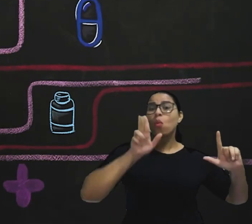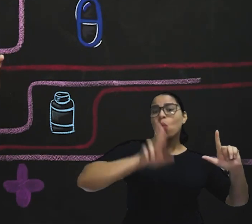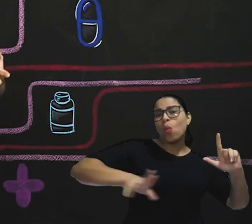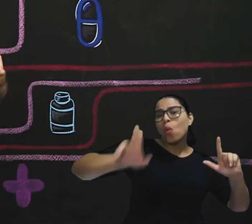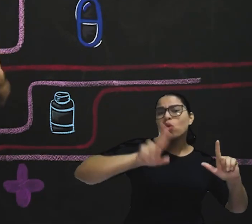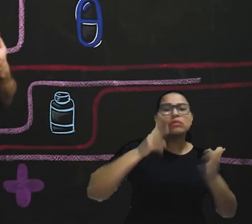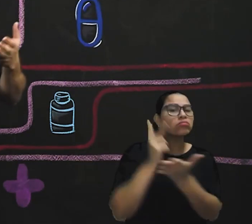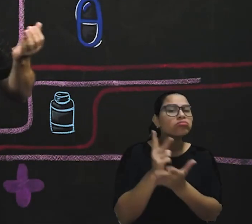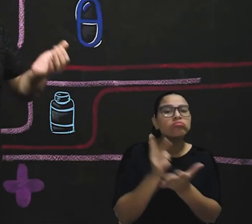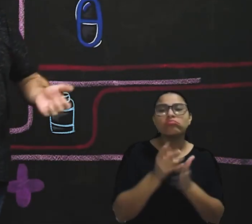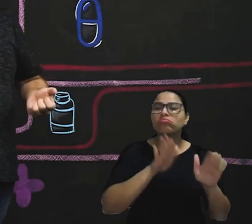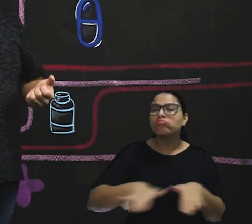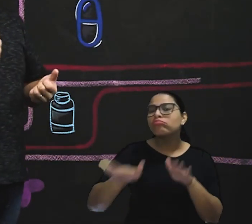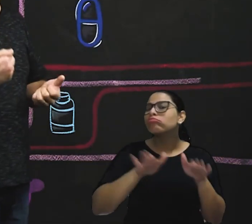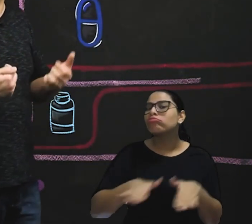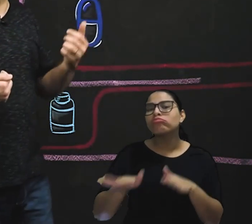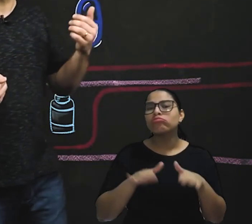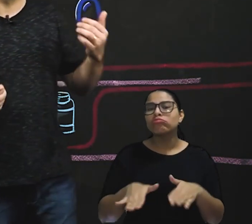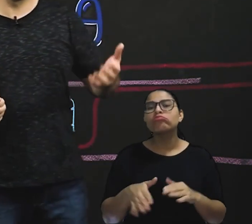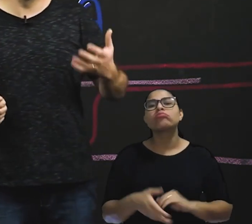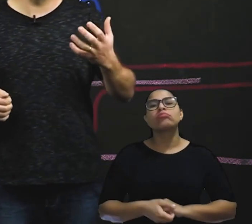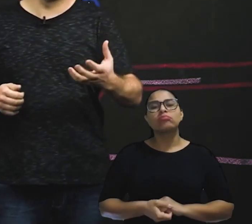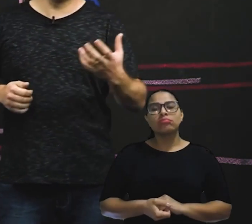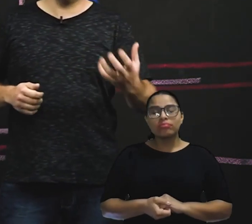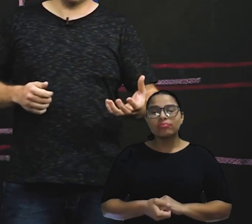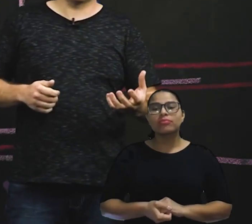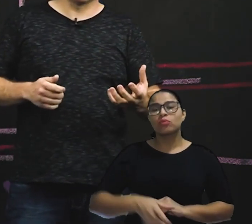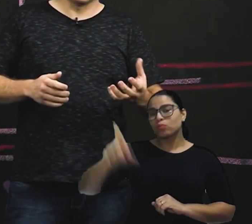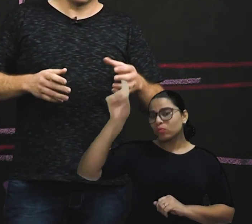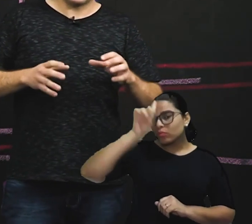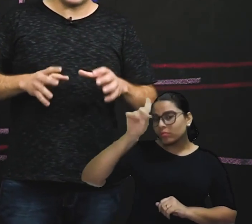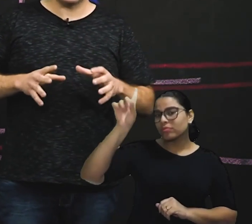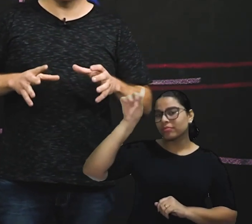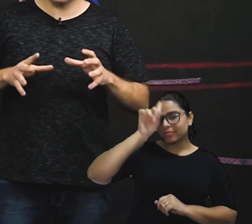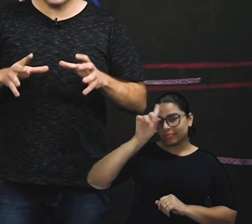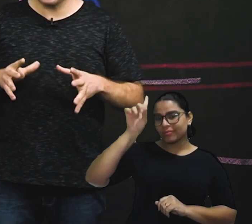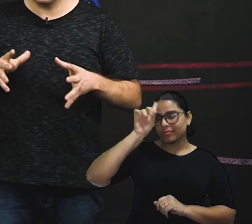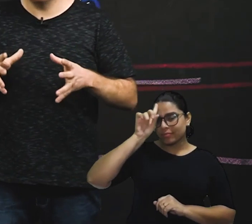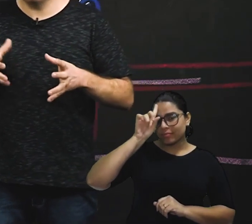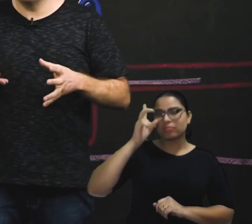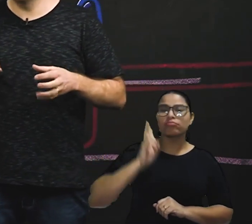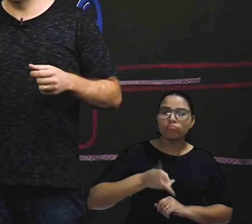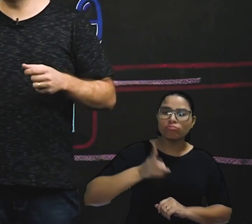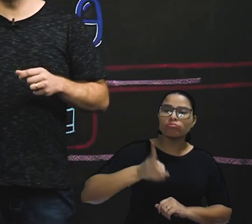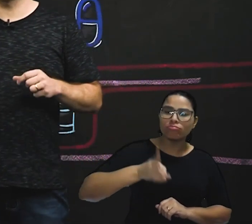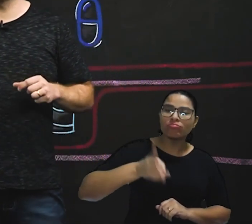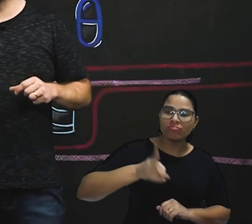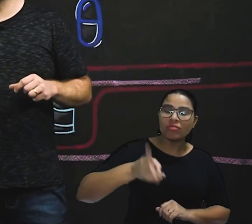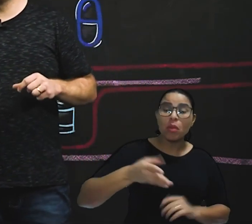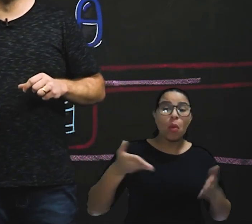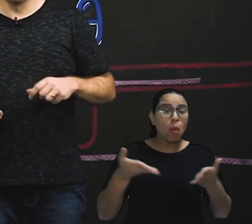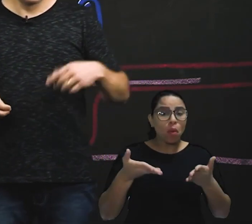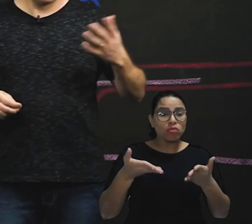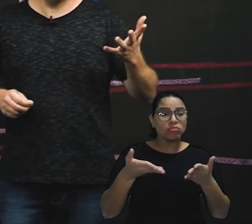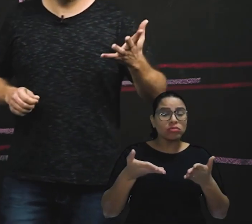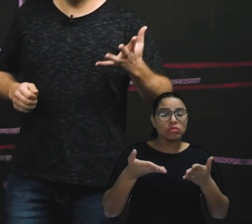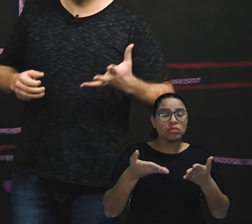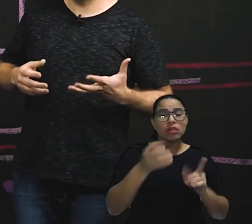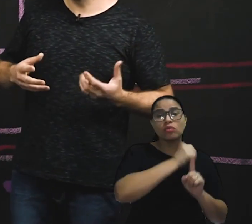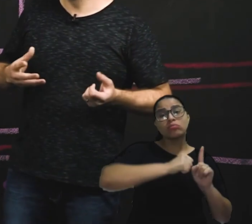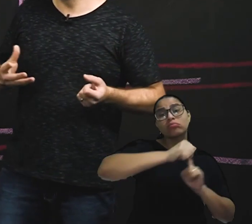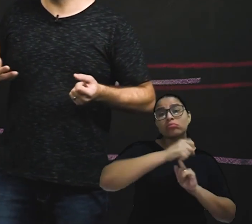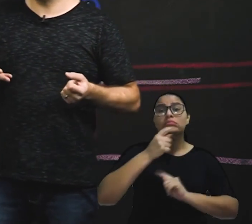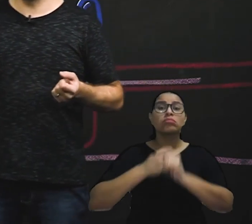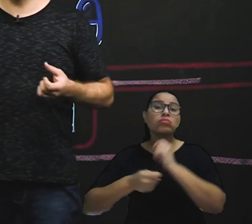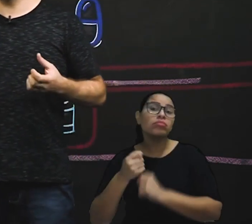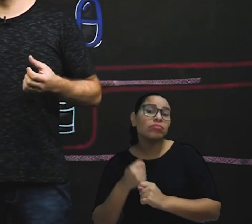da indústria para que o consumo aconteça constantemente. Essa é a nova onda da sociedade de consumo, em que